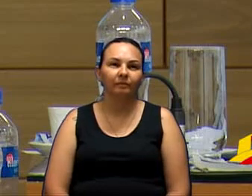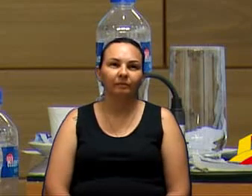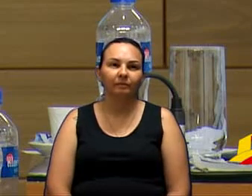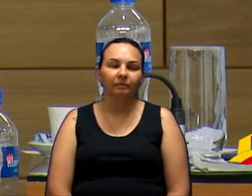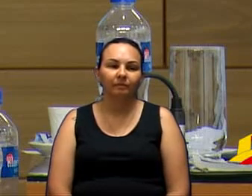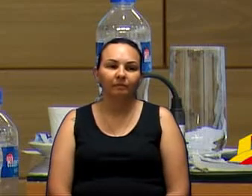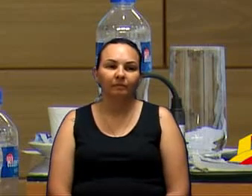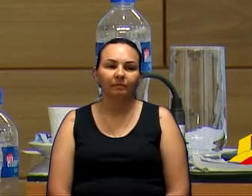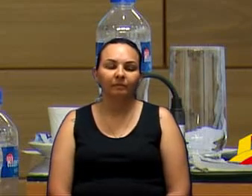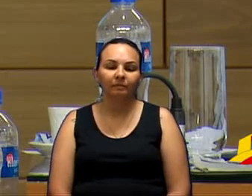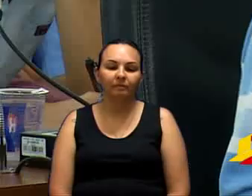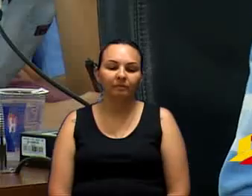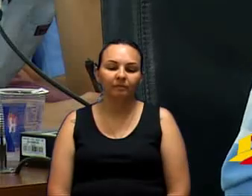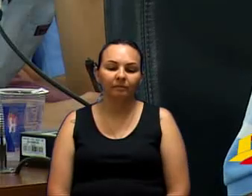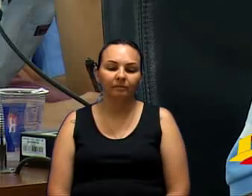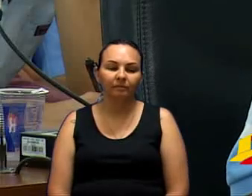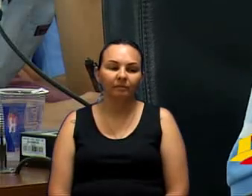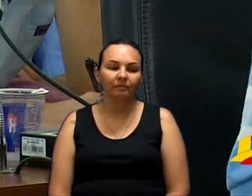sim